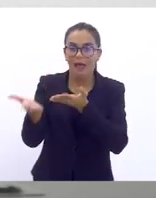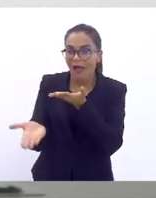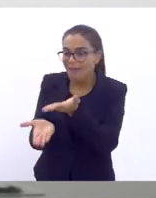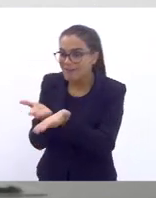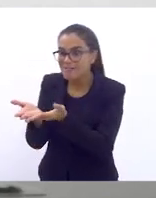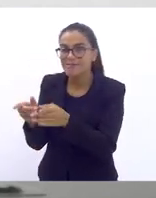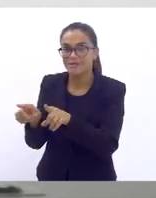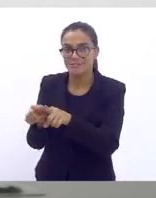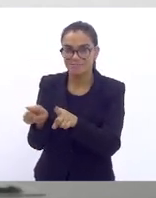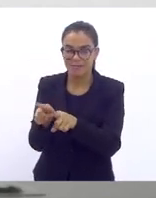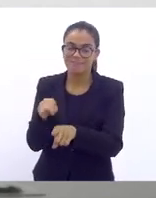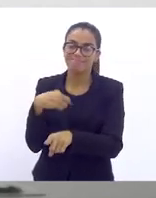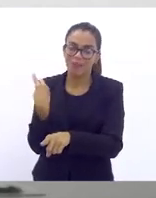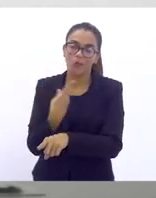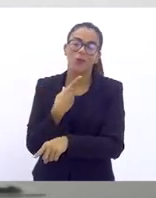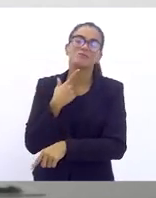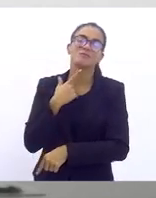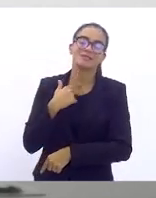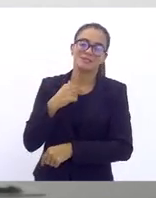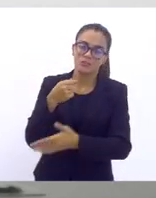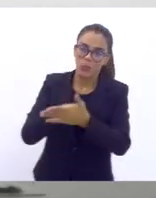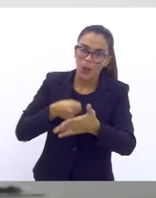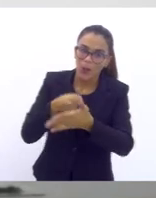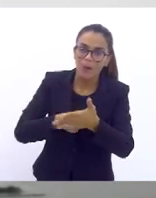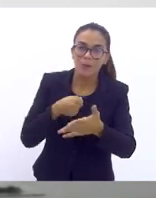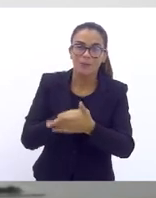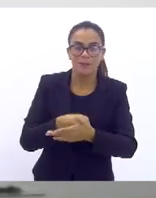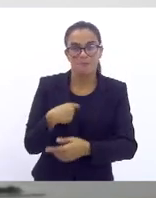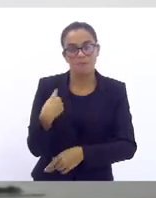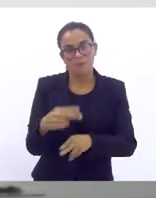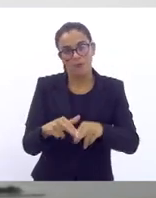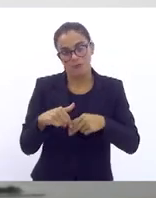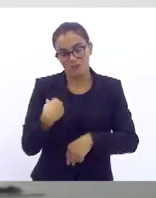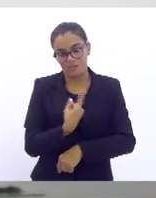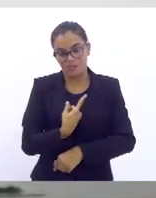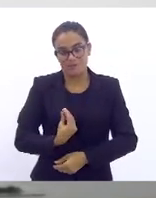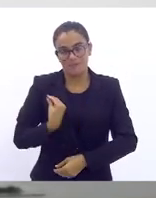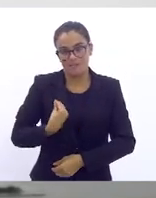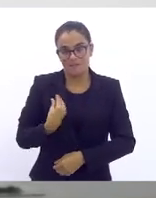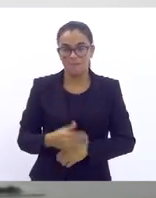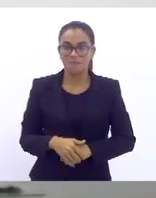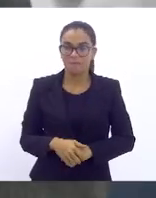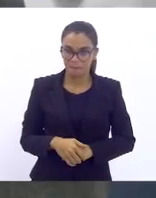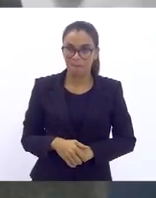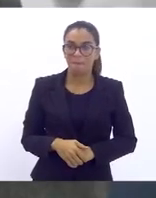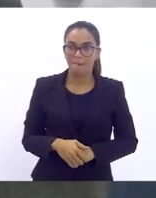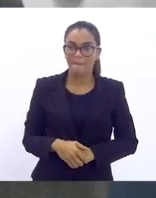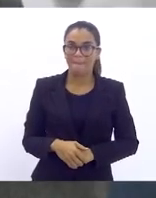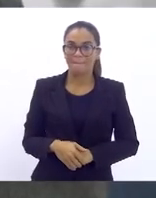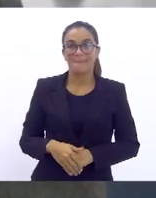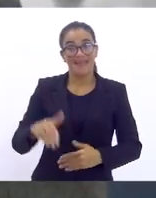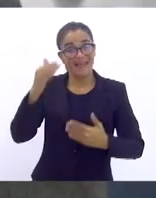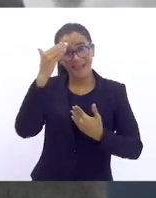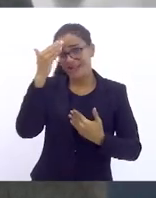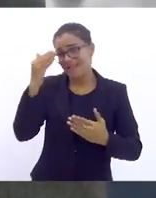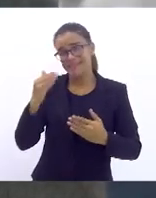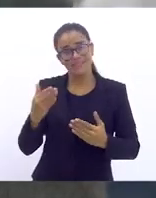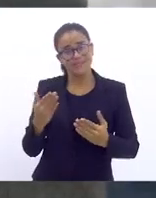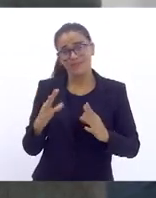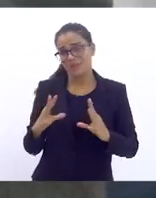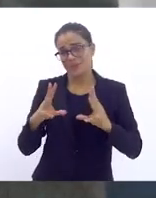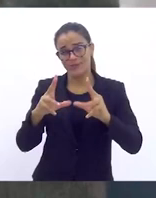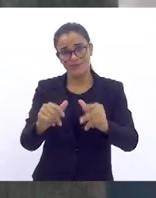que é esse é o nosso desejo essa é a nossa luta e é para isso que nós estamos aqui Muito obrigado bom Agradeço a todos